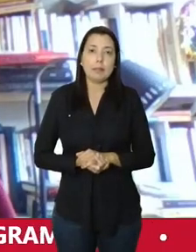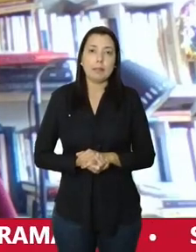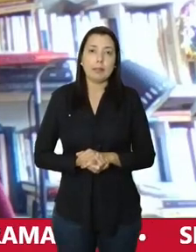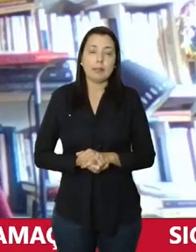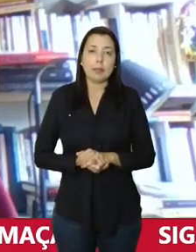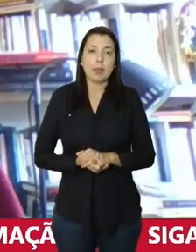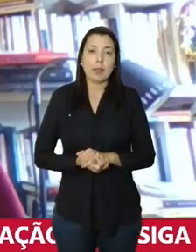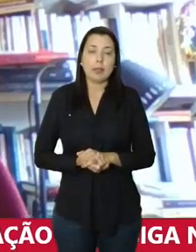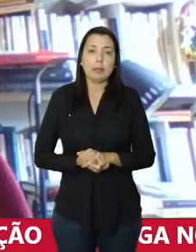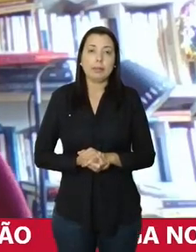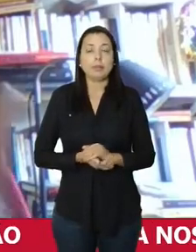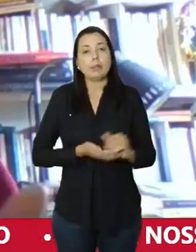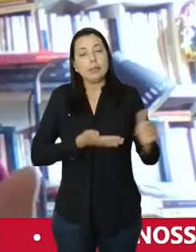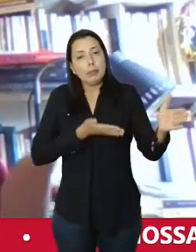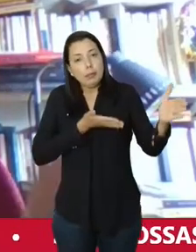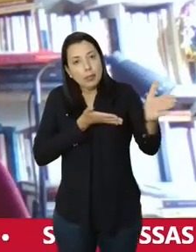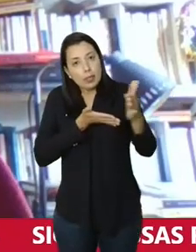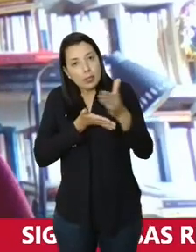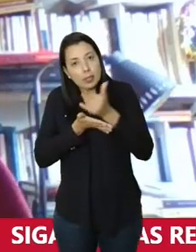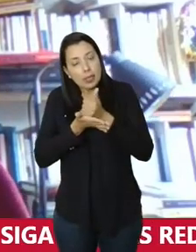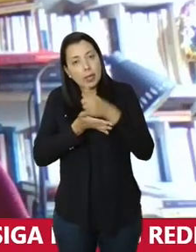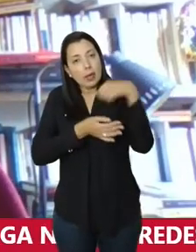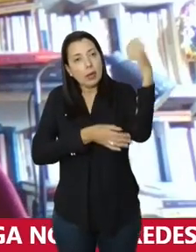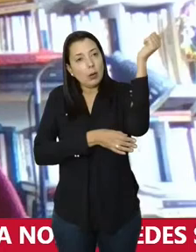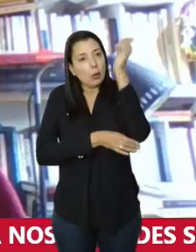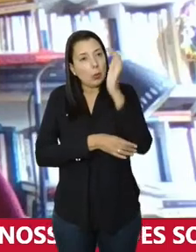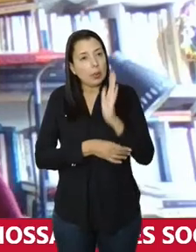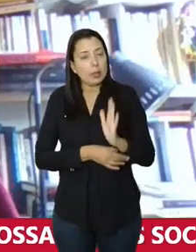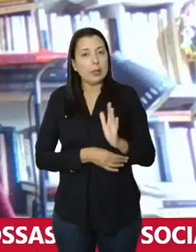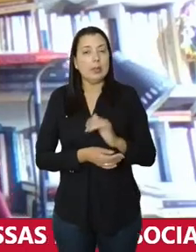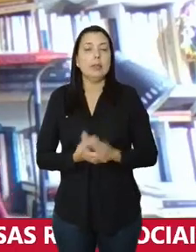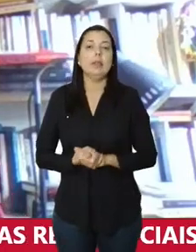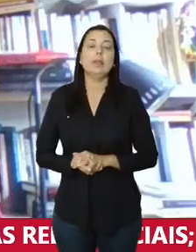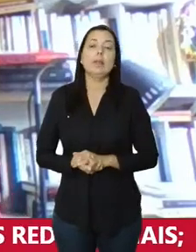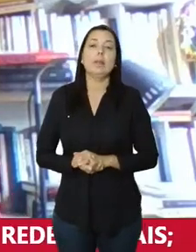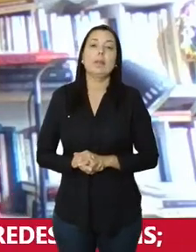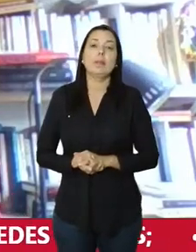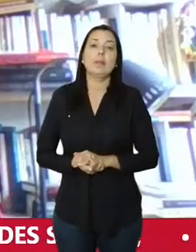para resgatar o Brasil